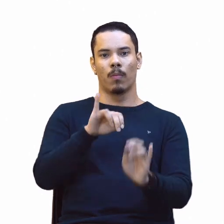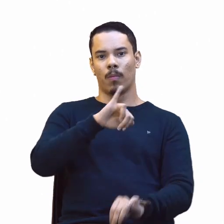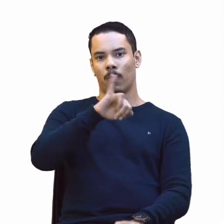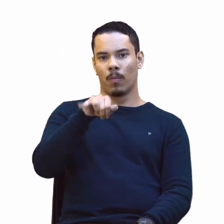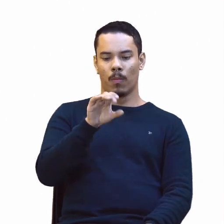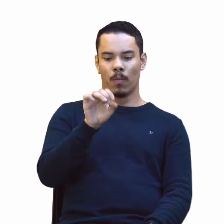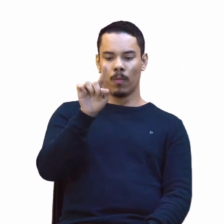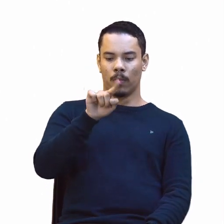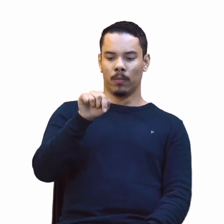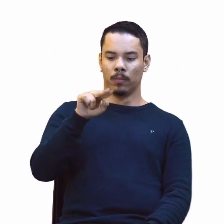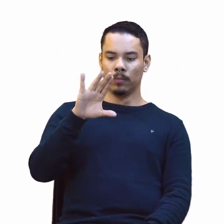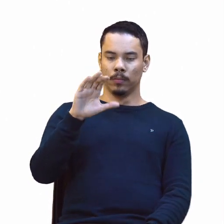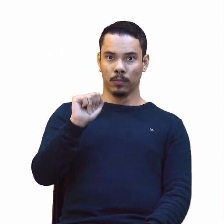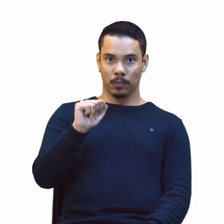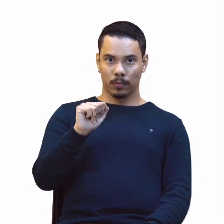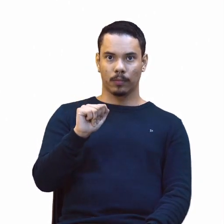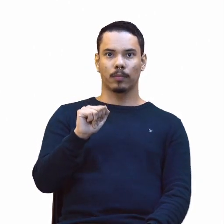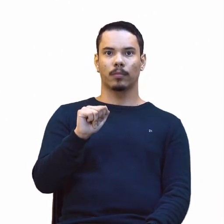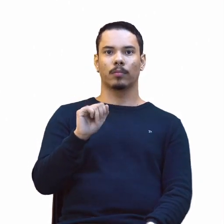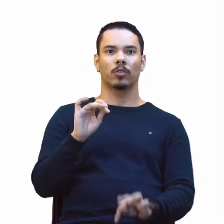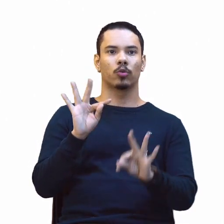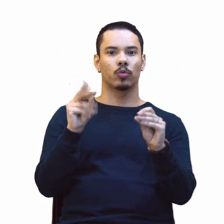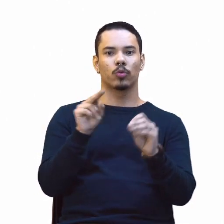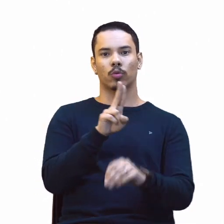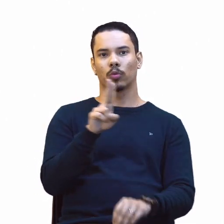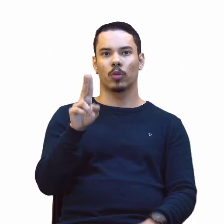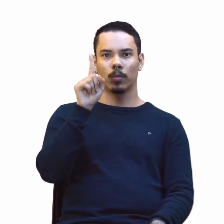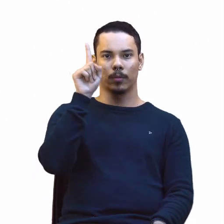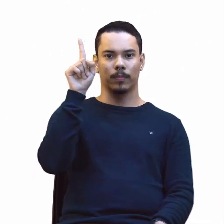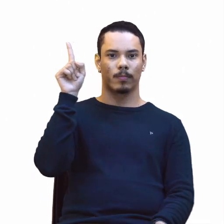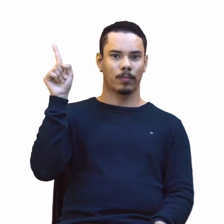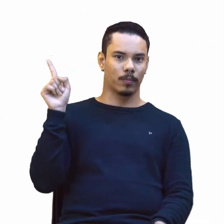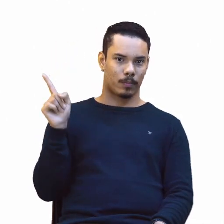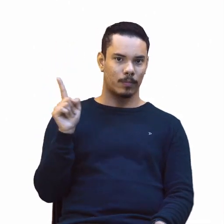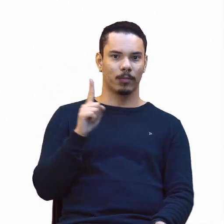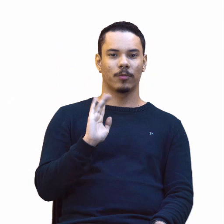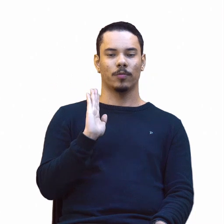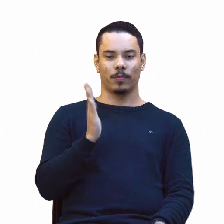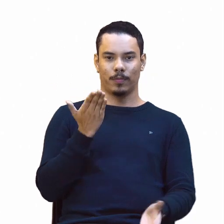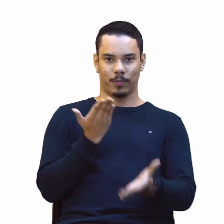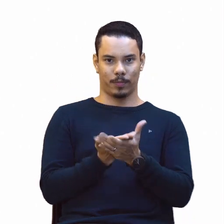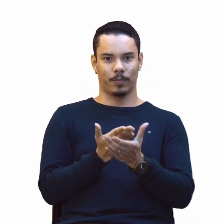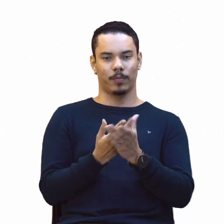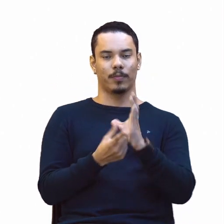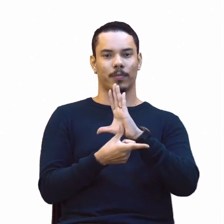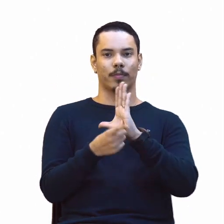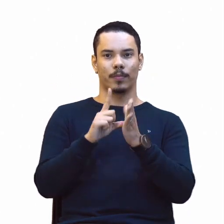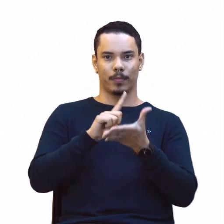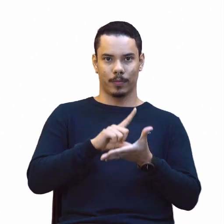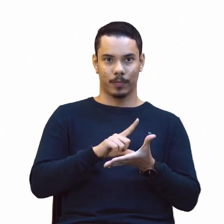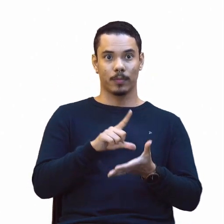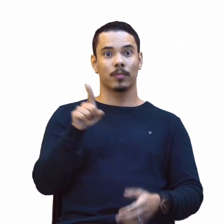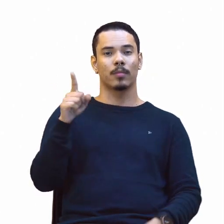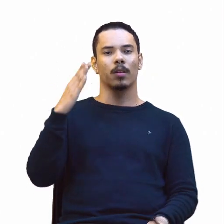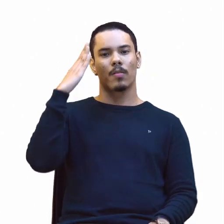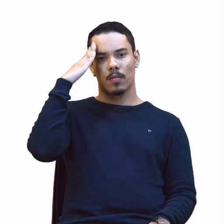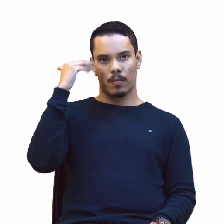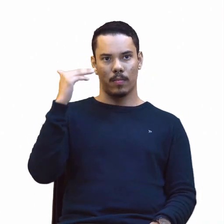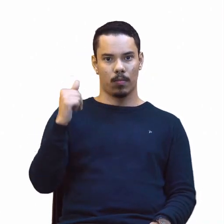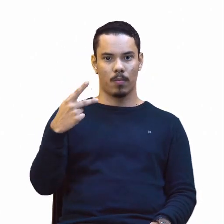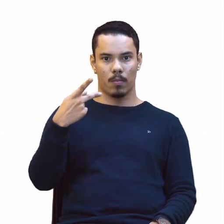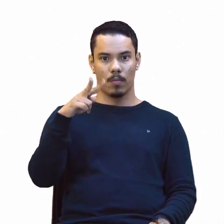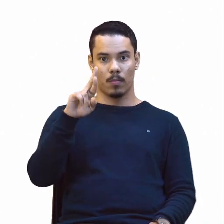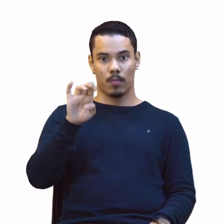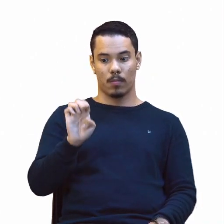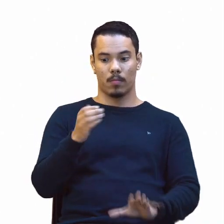Tales, Anaxímenes e Anaximandro de Mileto. Eles são conhecidos como os pré-socráticos,